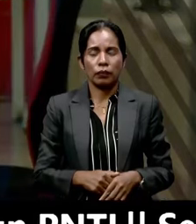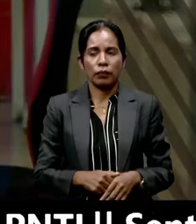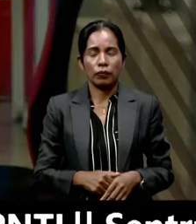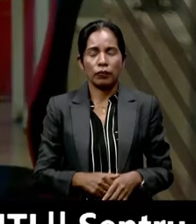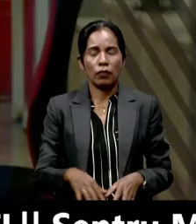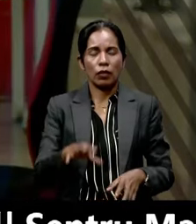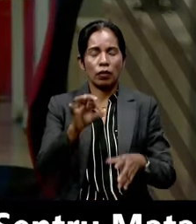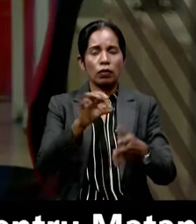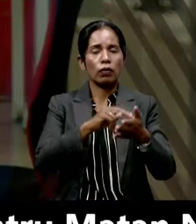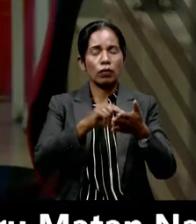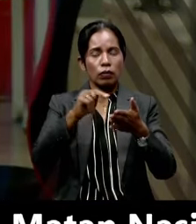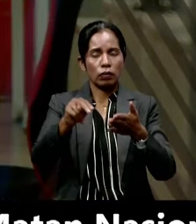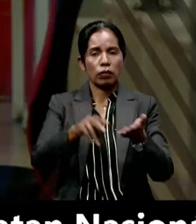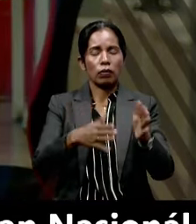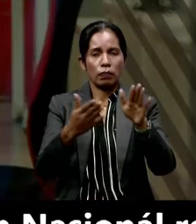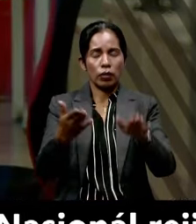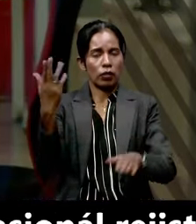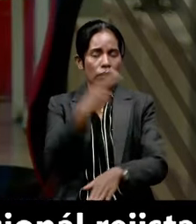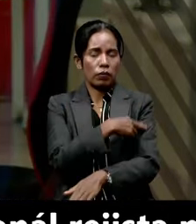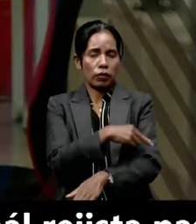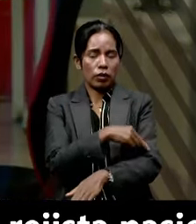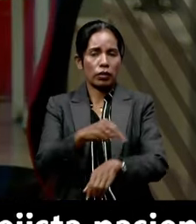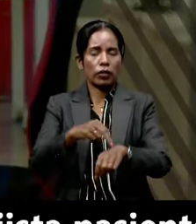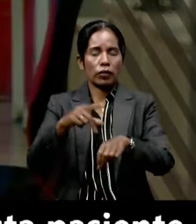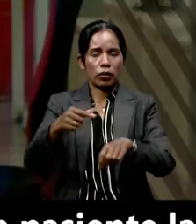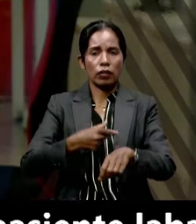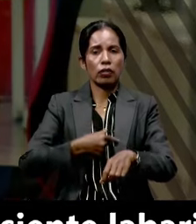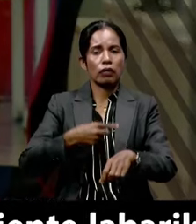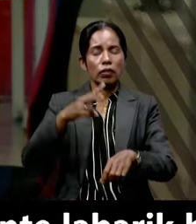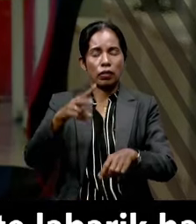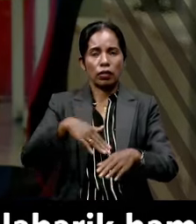Número de mortalidad de bebé y Hospital Nacional Guido Valadares, AS.